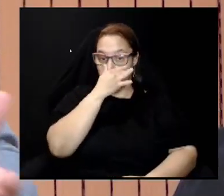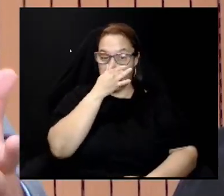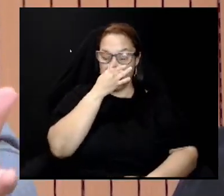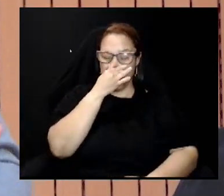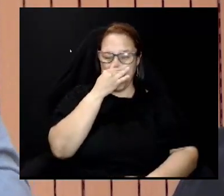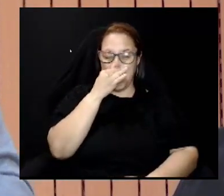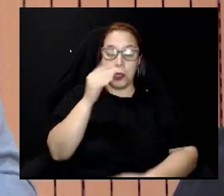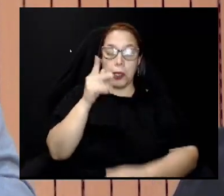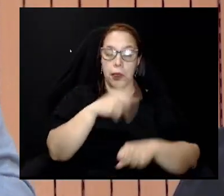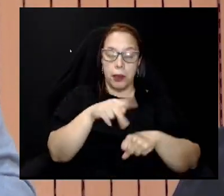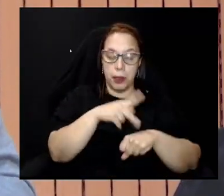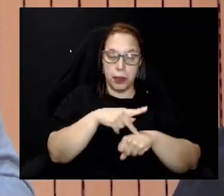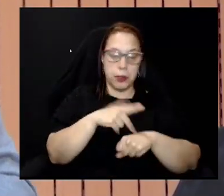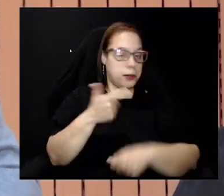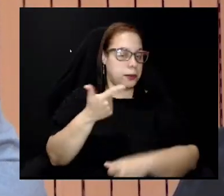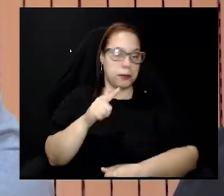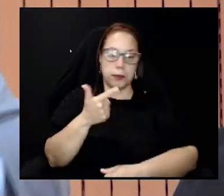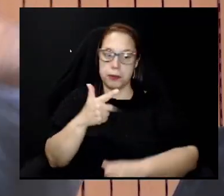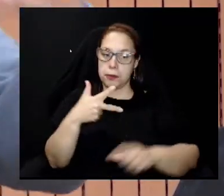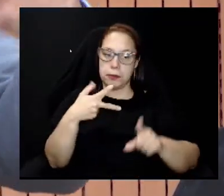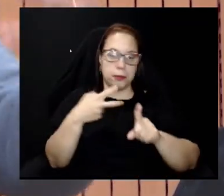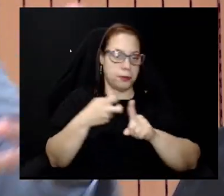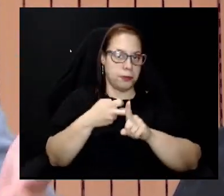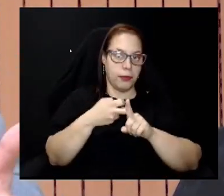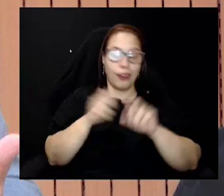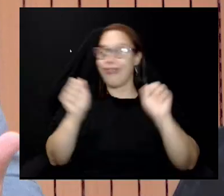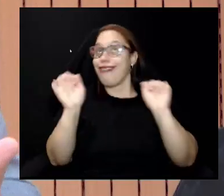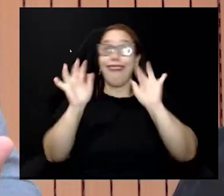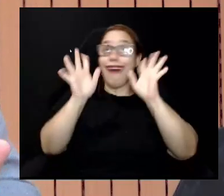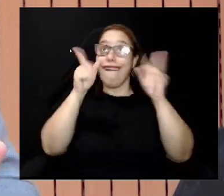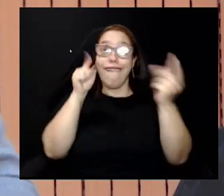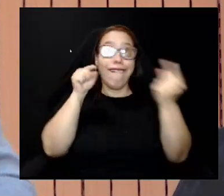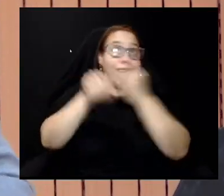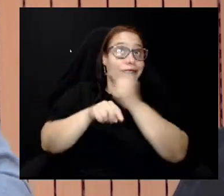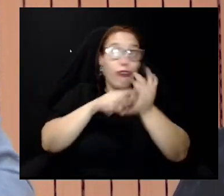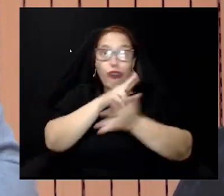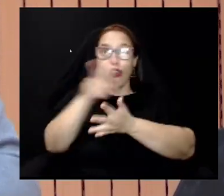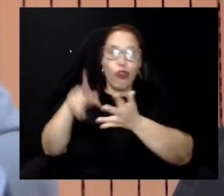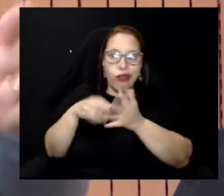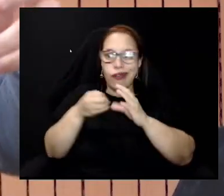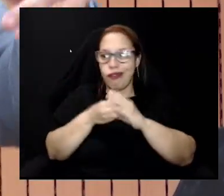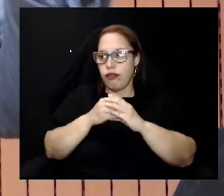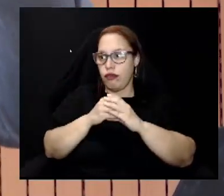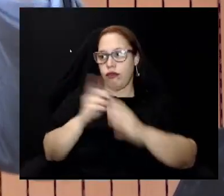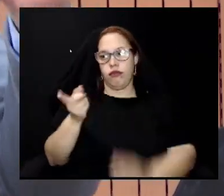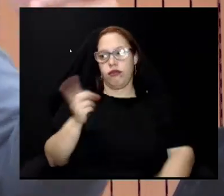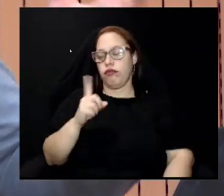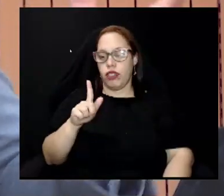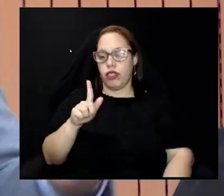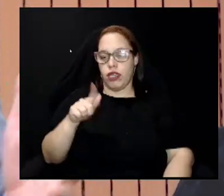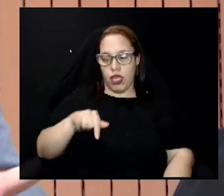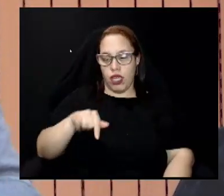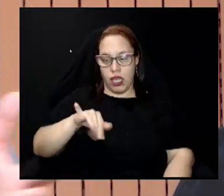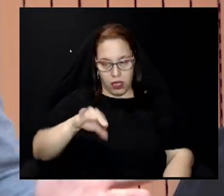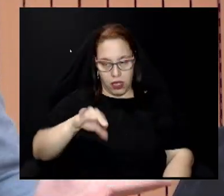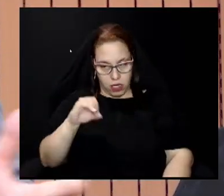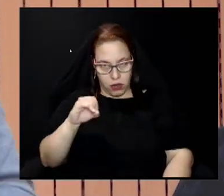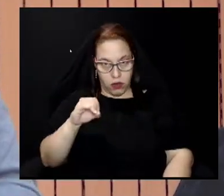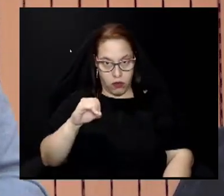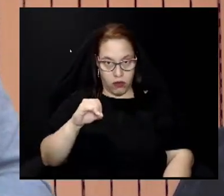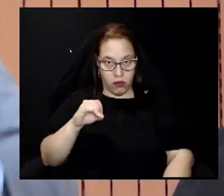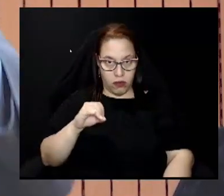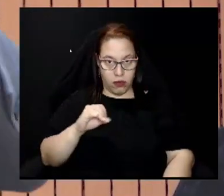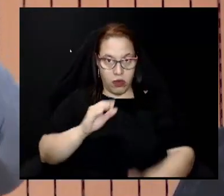a gente não tem uma vacina mágica contra todas essas células. A gente tem a quimioterapia, que dá um tiro na